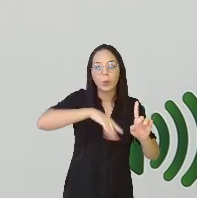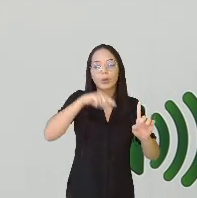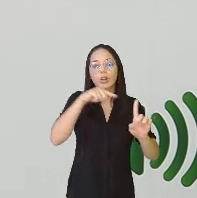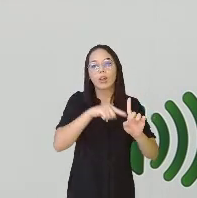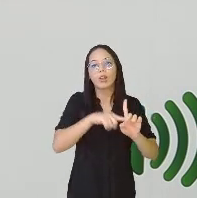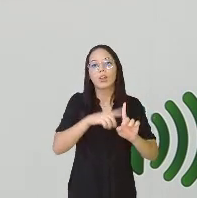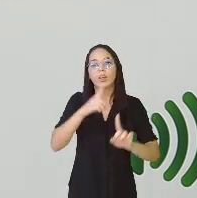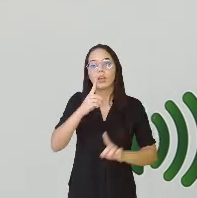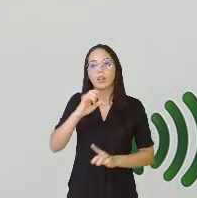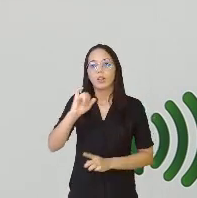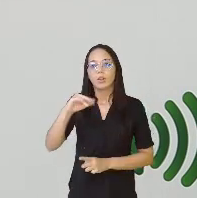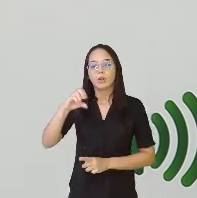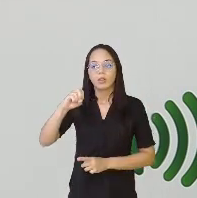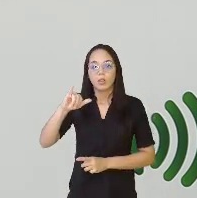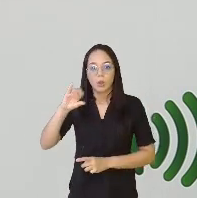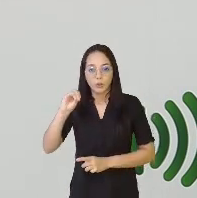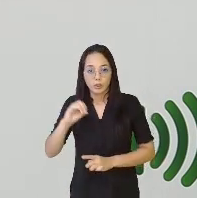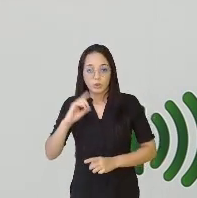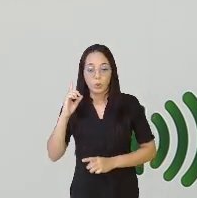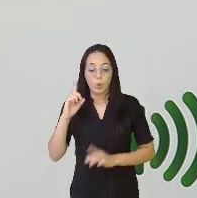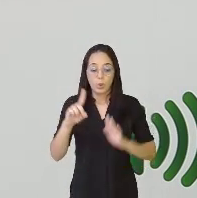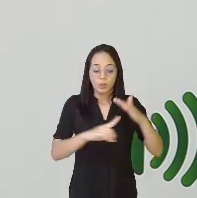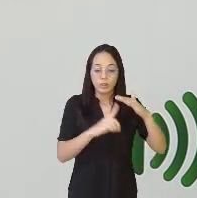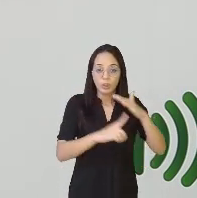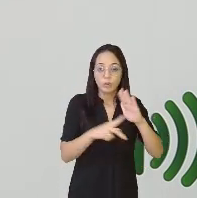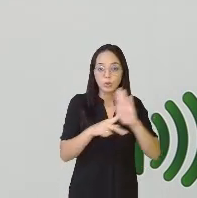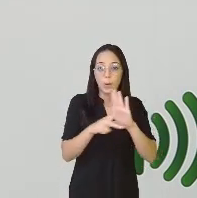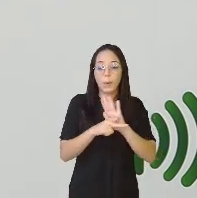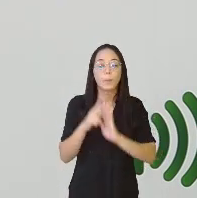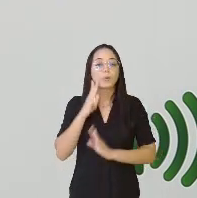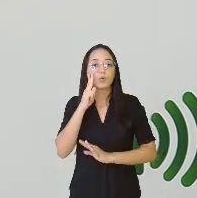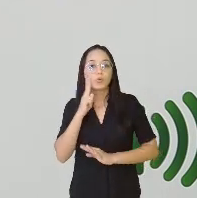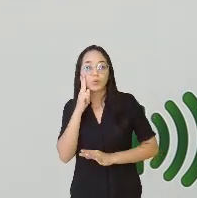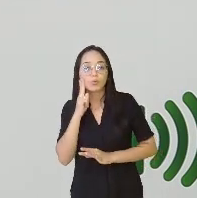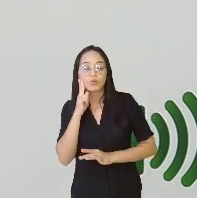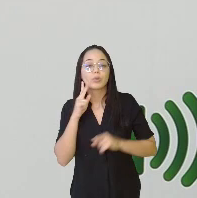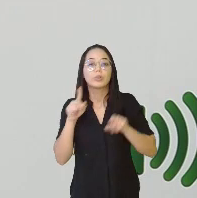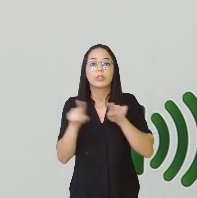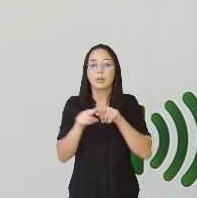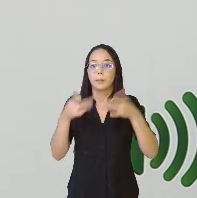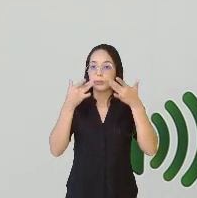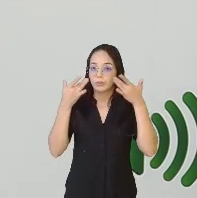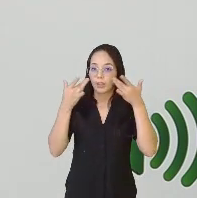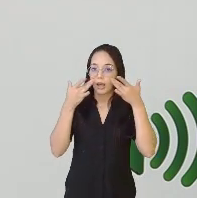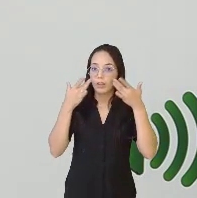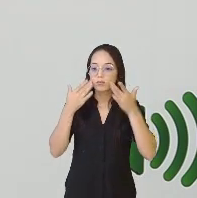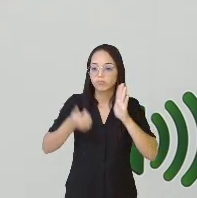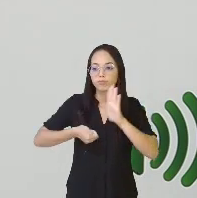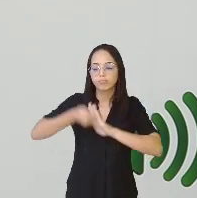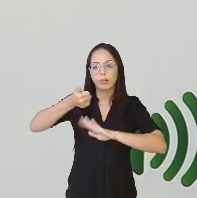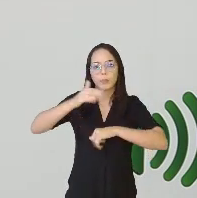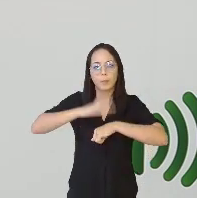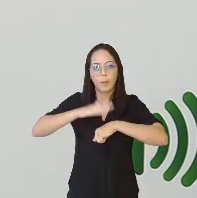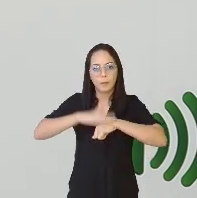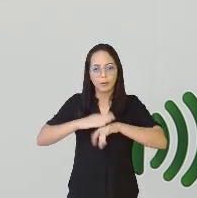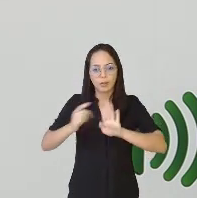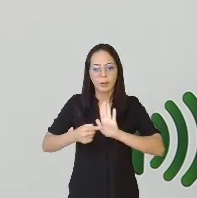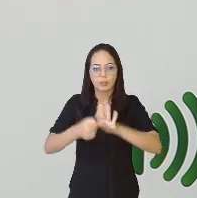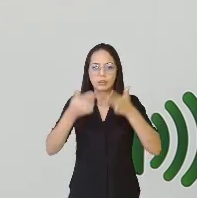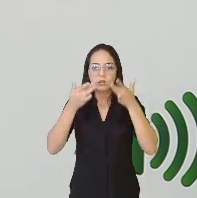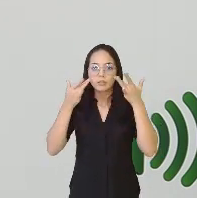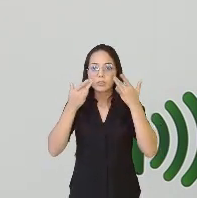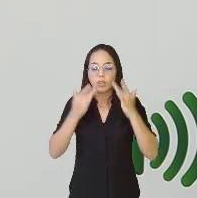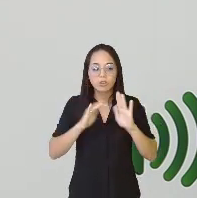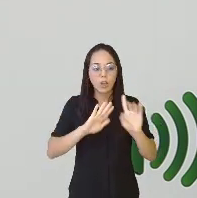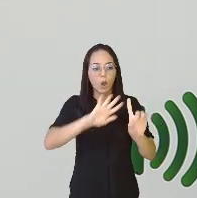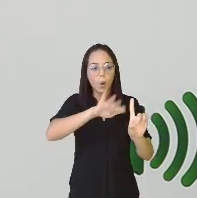era o deus do vinho, o deus da fertilidade e o deus do teatro. Inclusive, a primeira vez que foi representada uma peça foi em